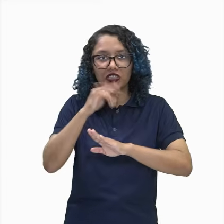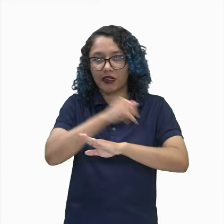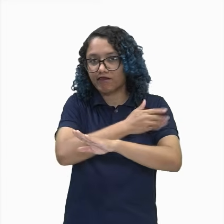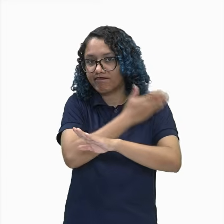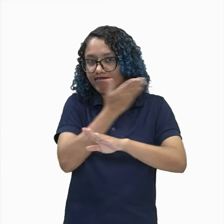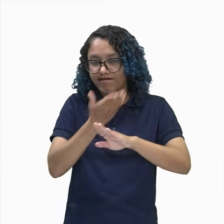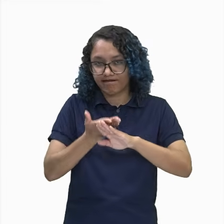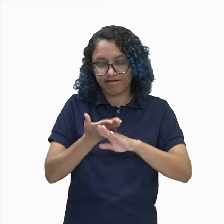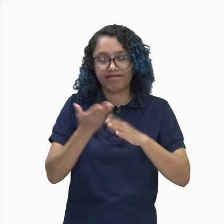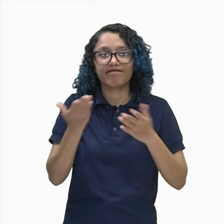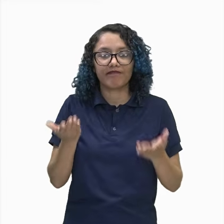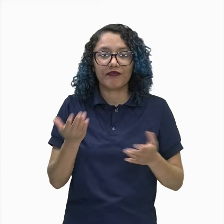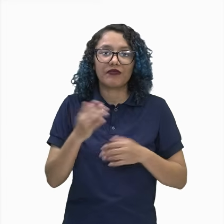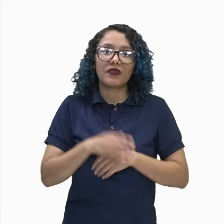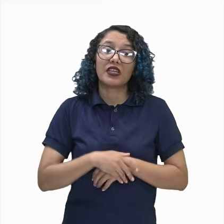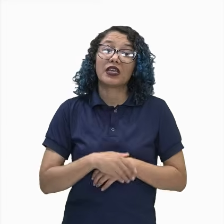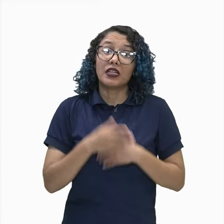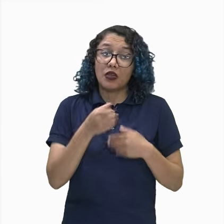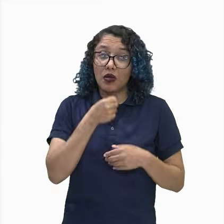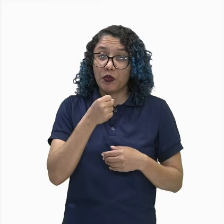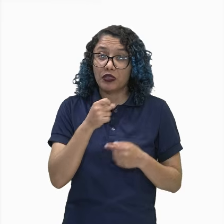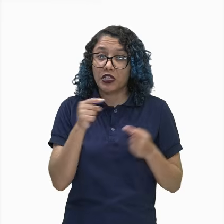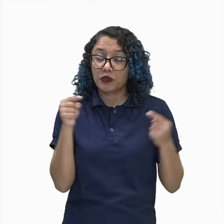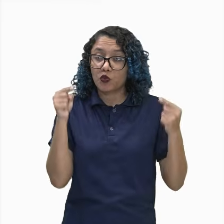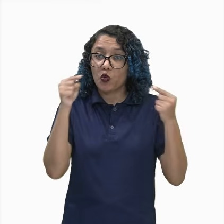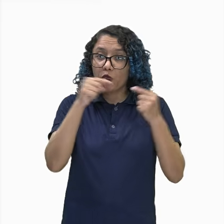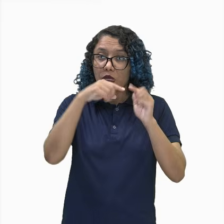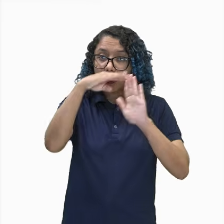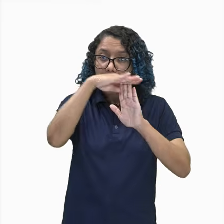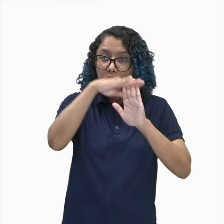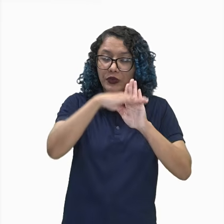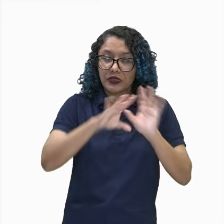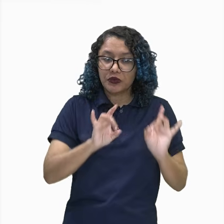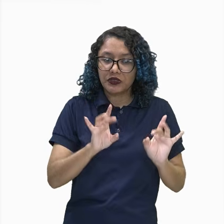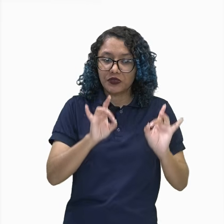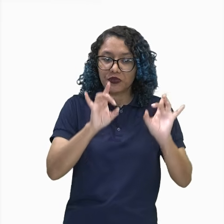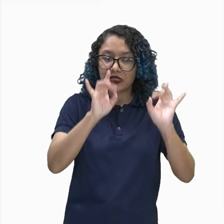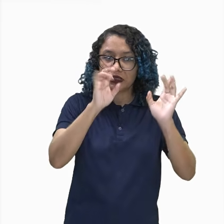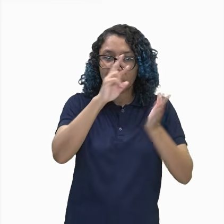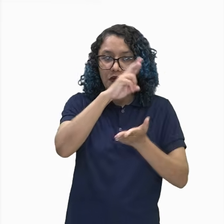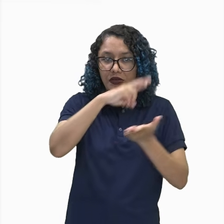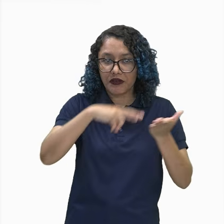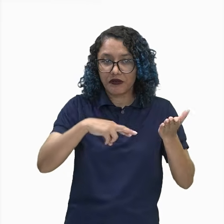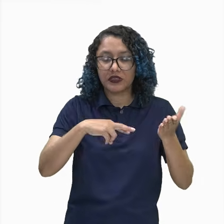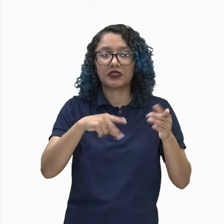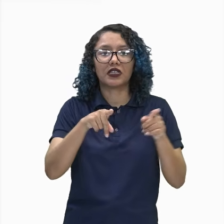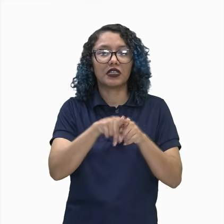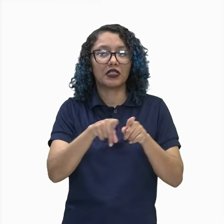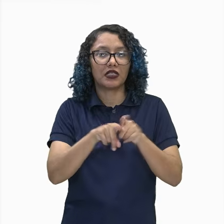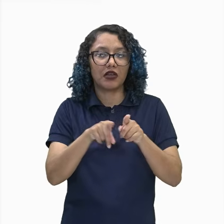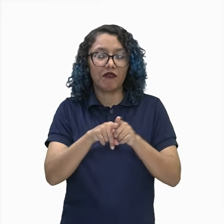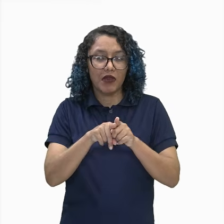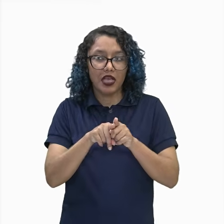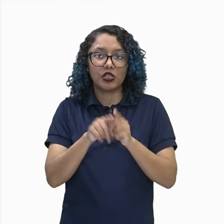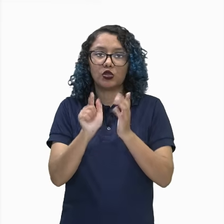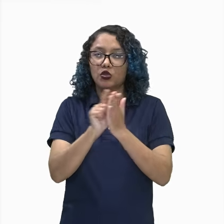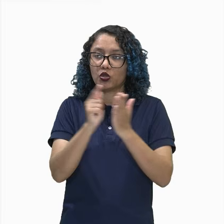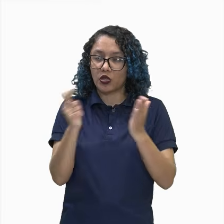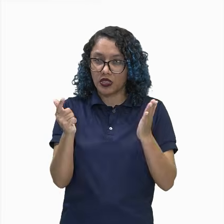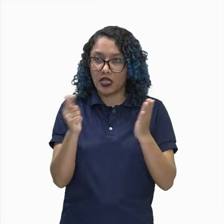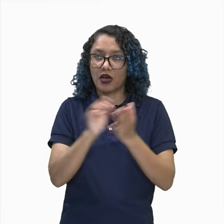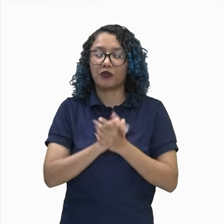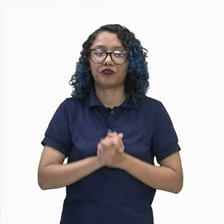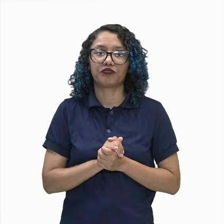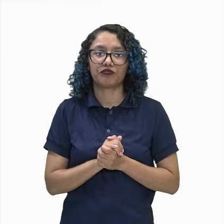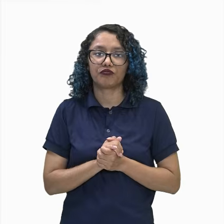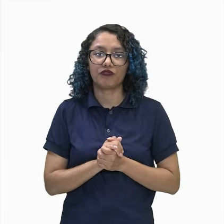para as edições especiais de revistas e também de jornais, com publicações que normalmente são de fim